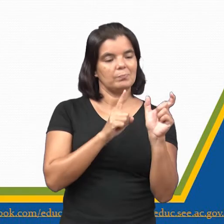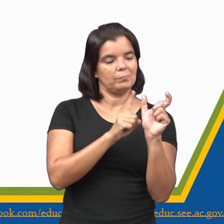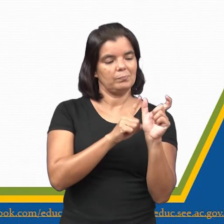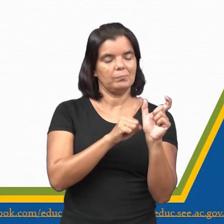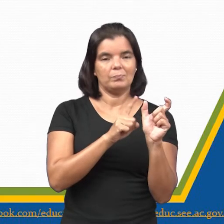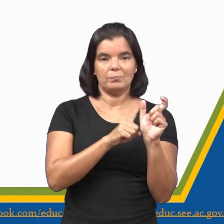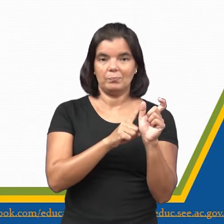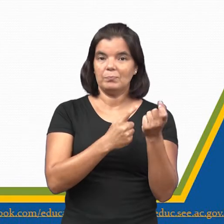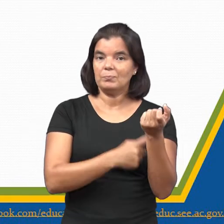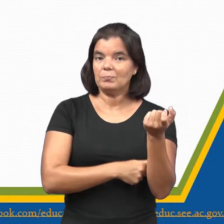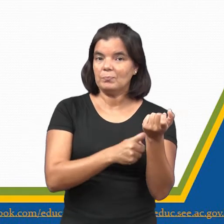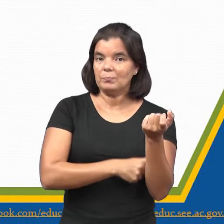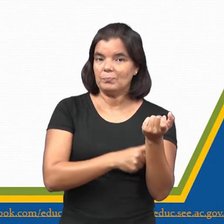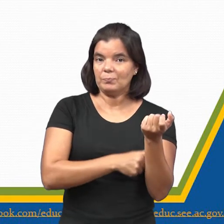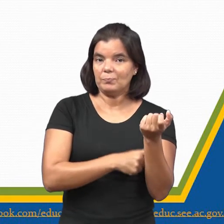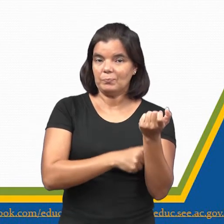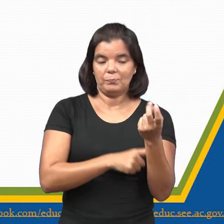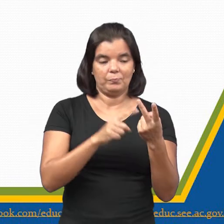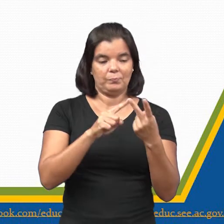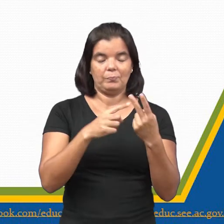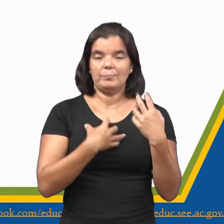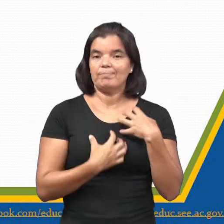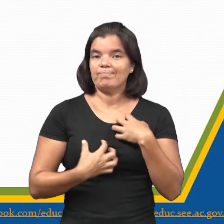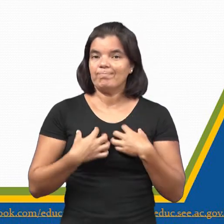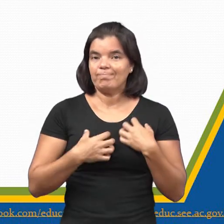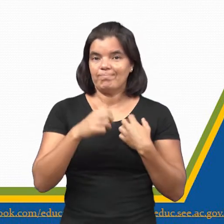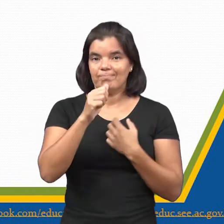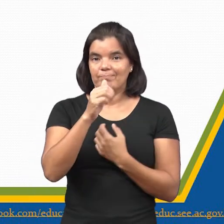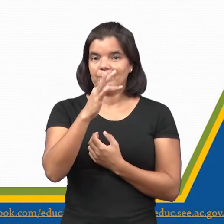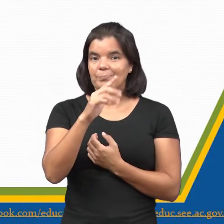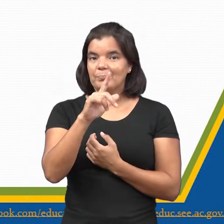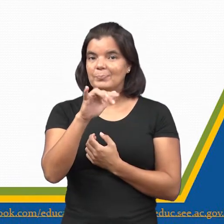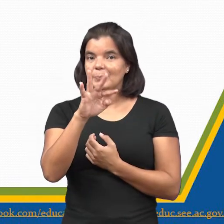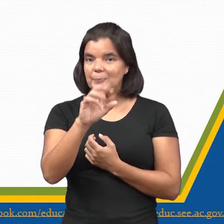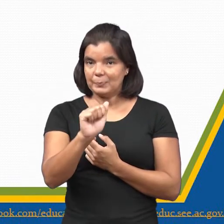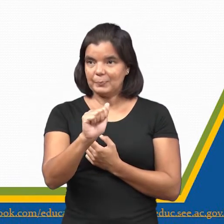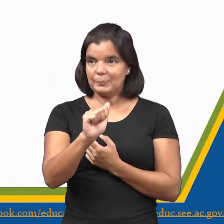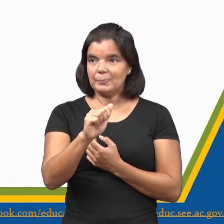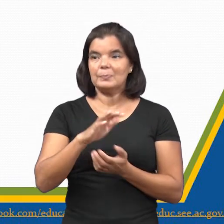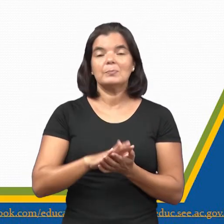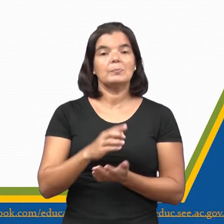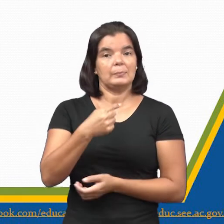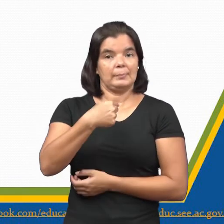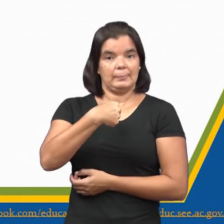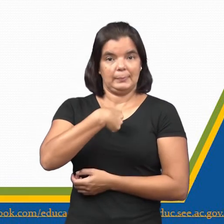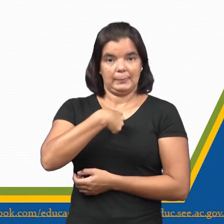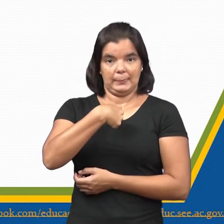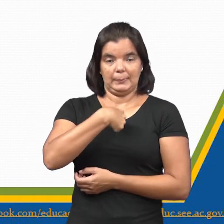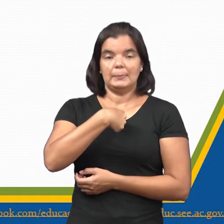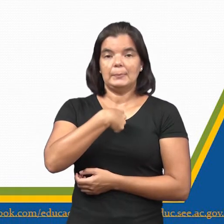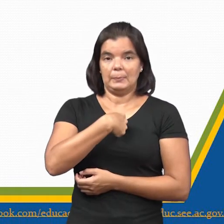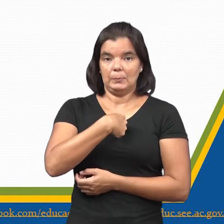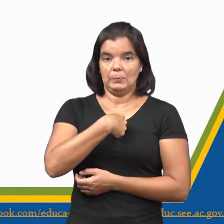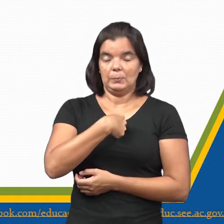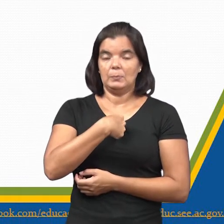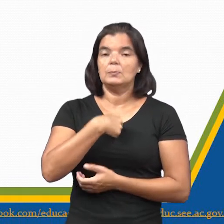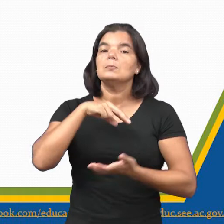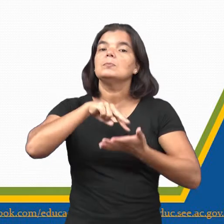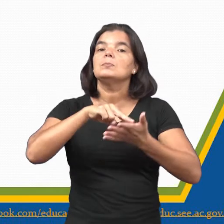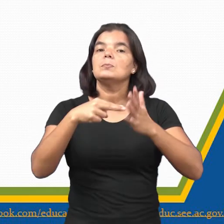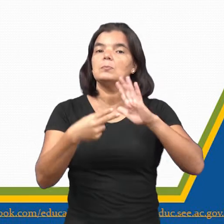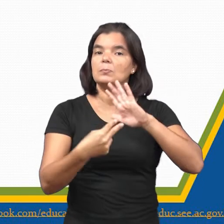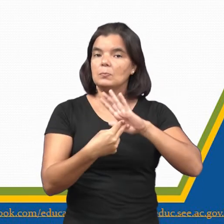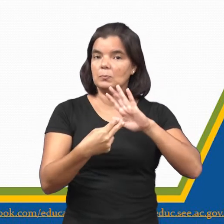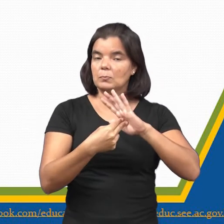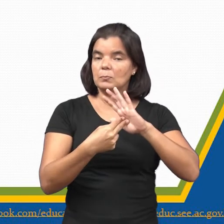palavra nervosa e aflita está relacionada a eu estava nervosa e aflita. Eu aqui é